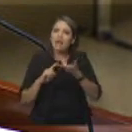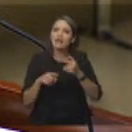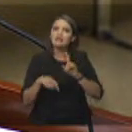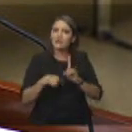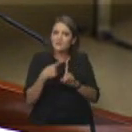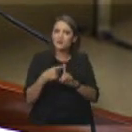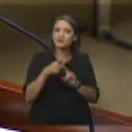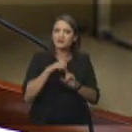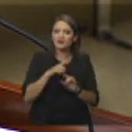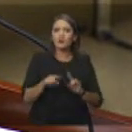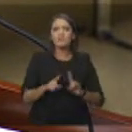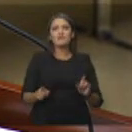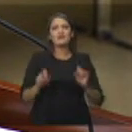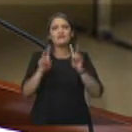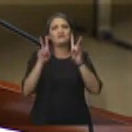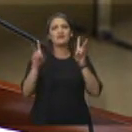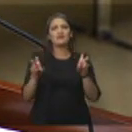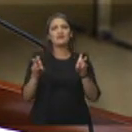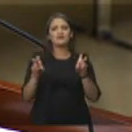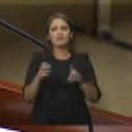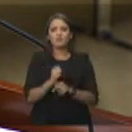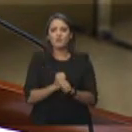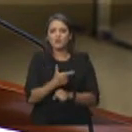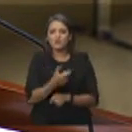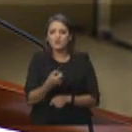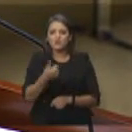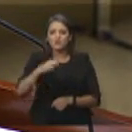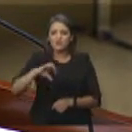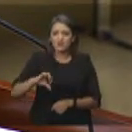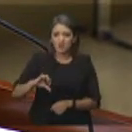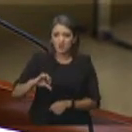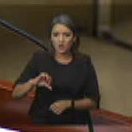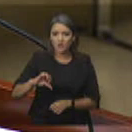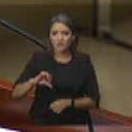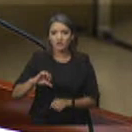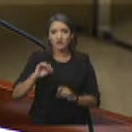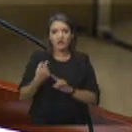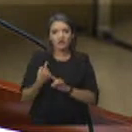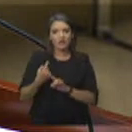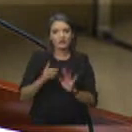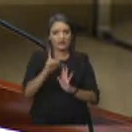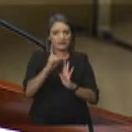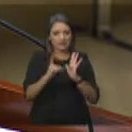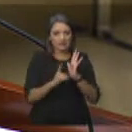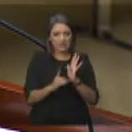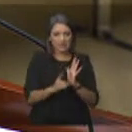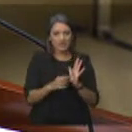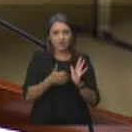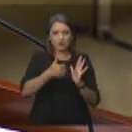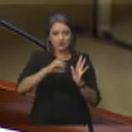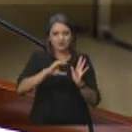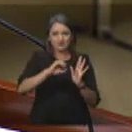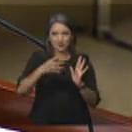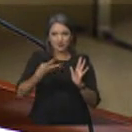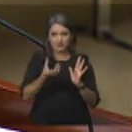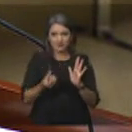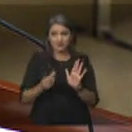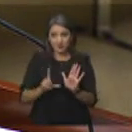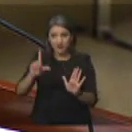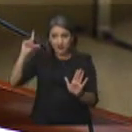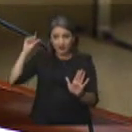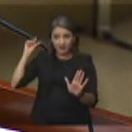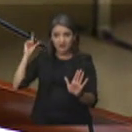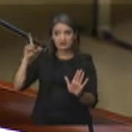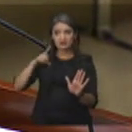até março de 2019, que coincidentemente é uma data anterior ao decreto 10.046 de